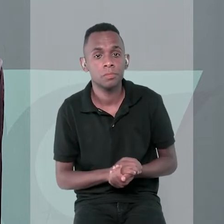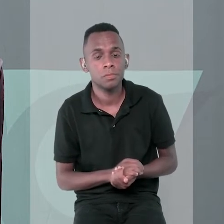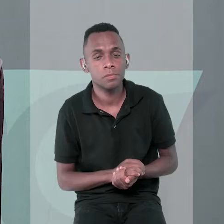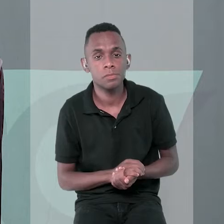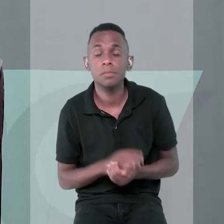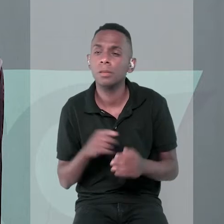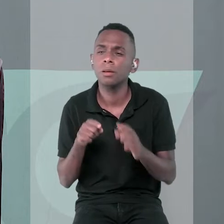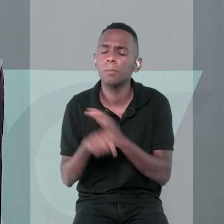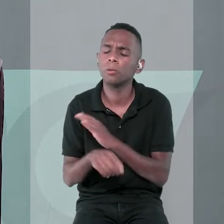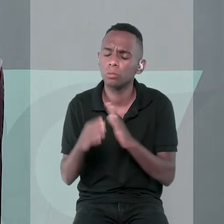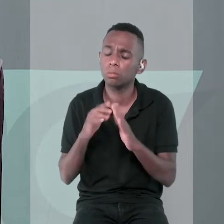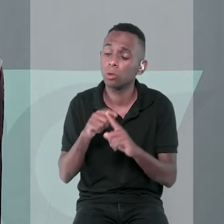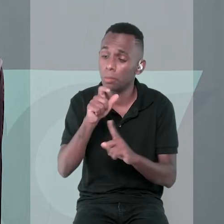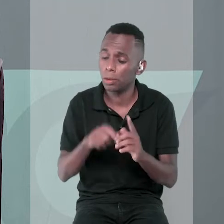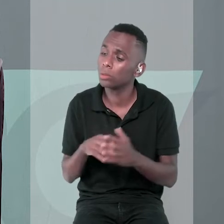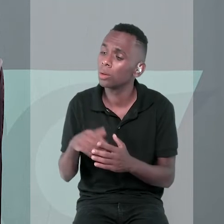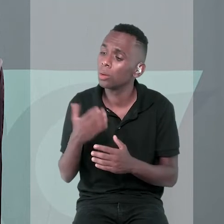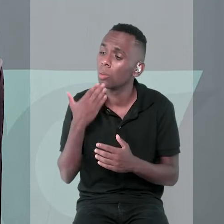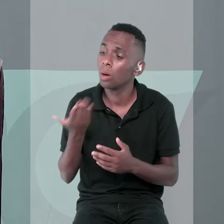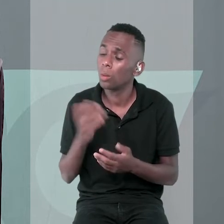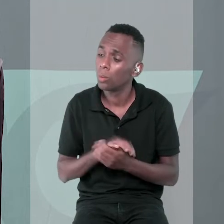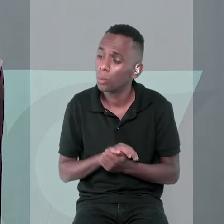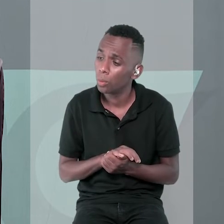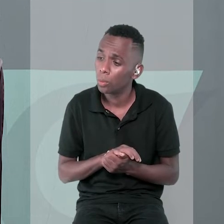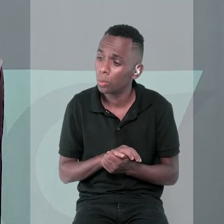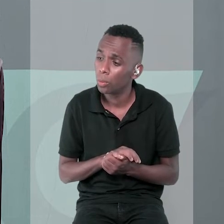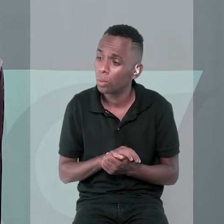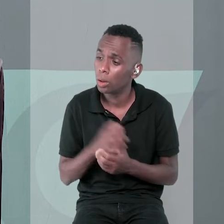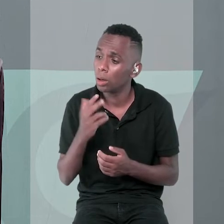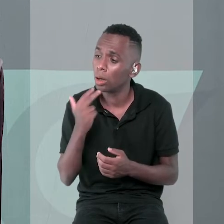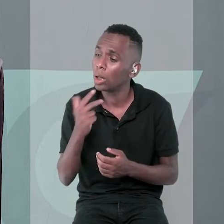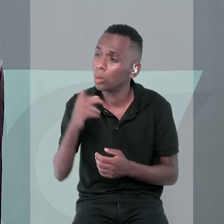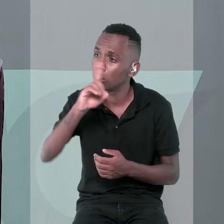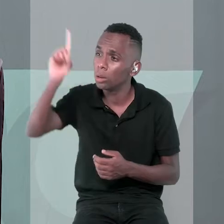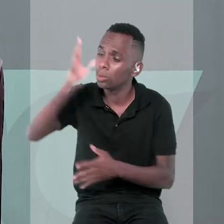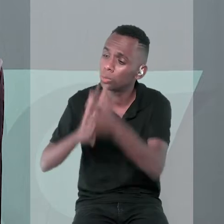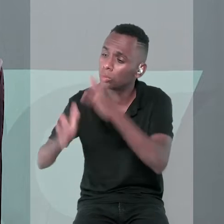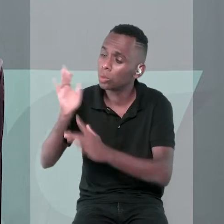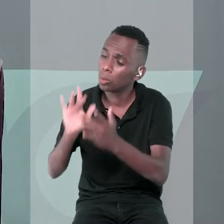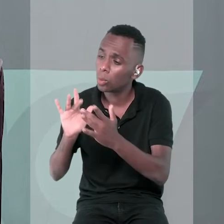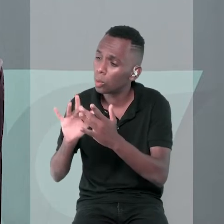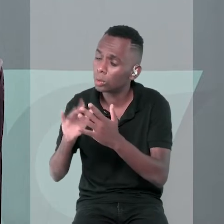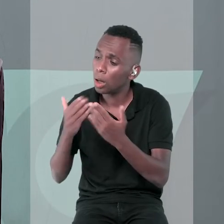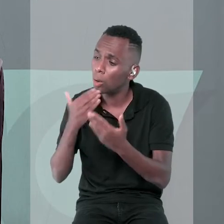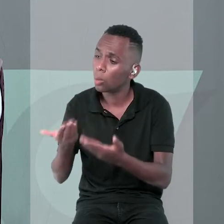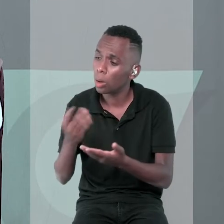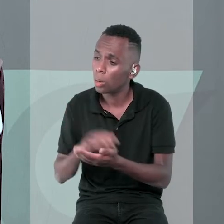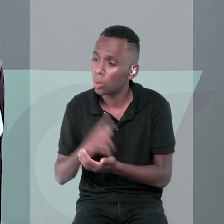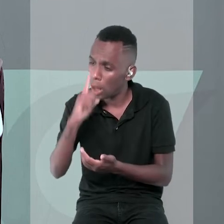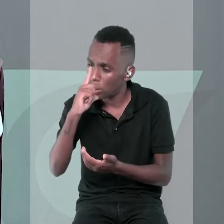Ele perguntou para ela, o clérigo, em que língua Deus fala com você? É o latim, é o francês, o